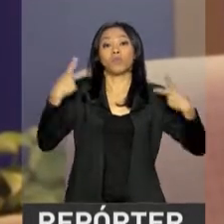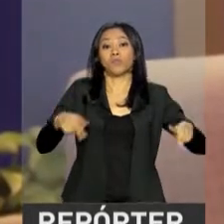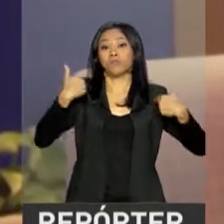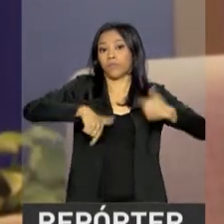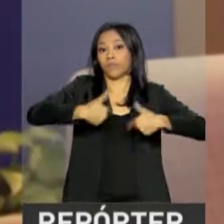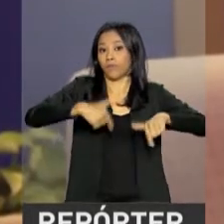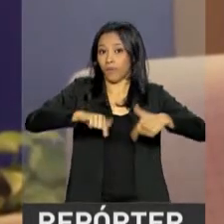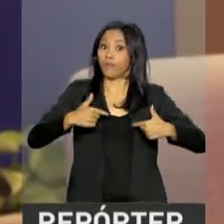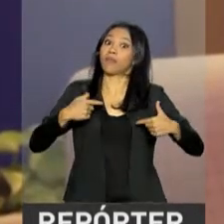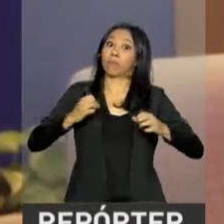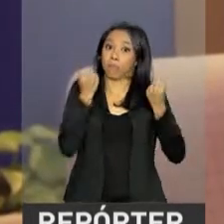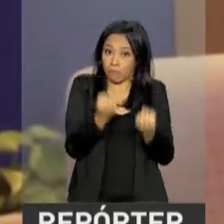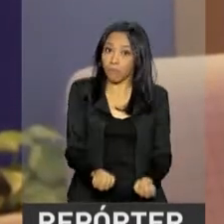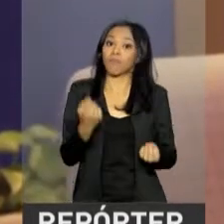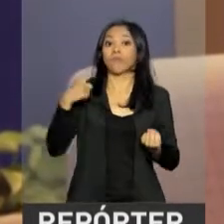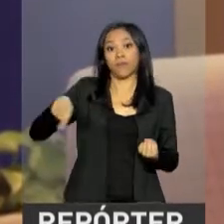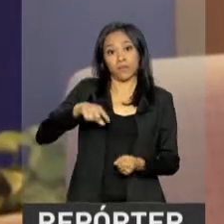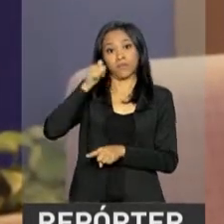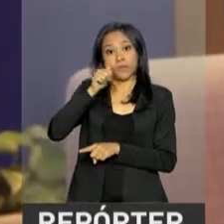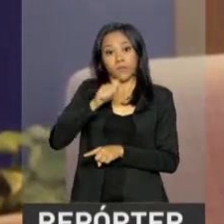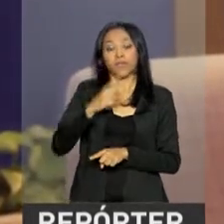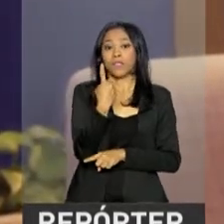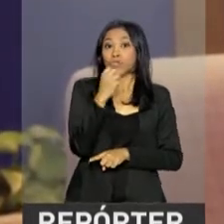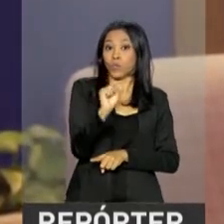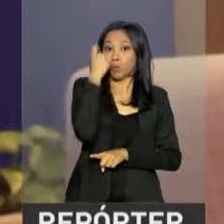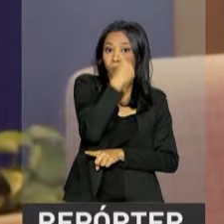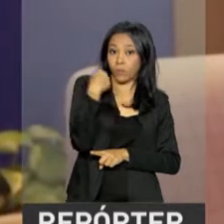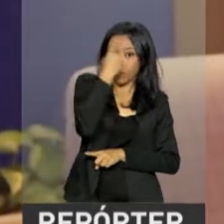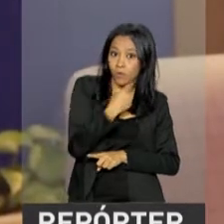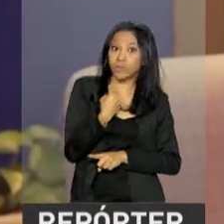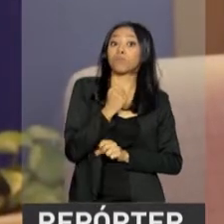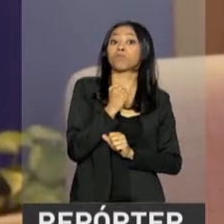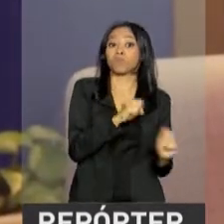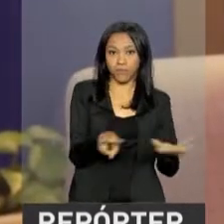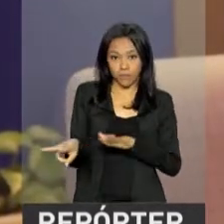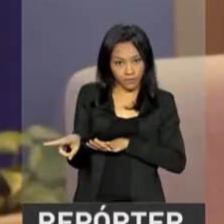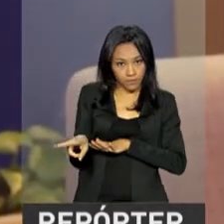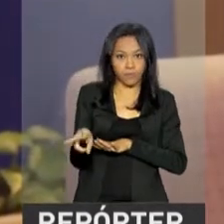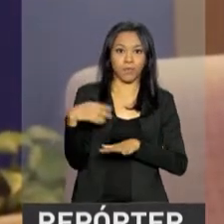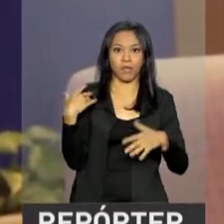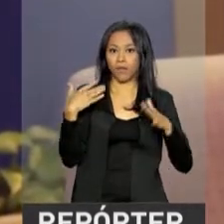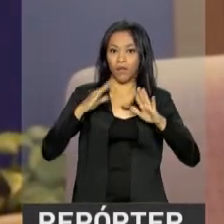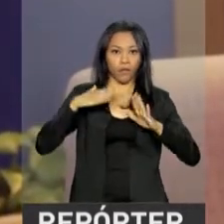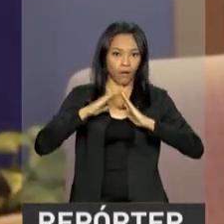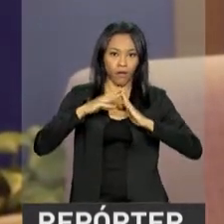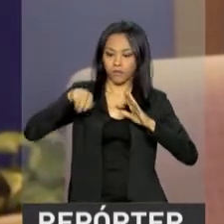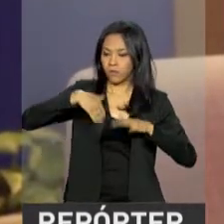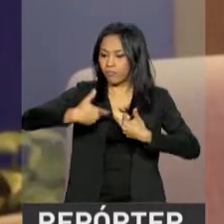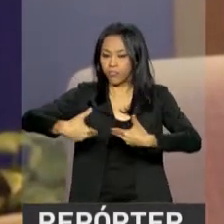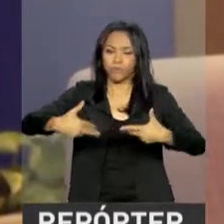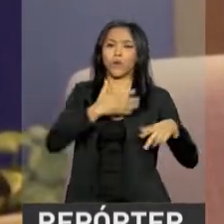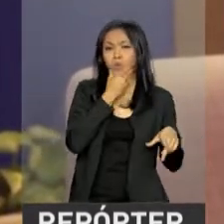fundamentalmente a cargo das mulheres nem as mulheres dedicam cerca de 18 horas por semana cuidar dos afazeres domésticos enquanto os homens cerca de